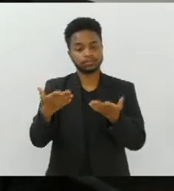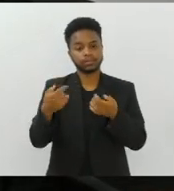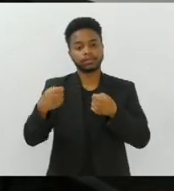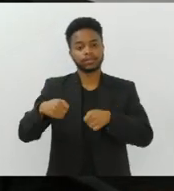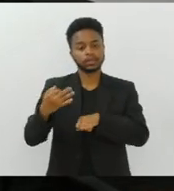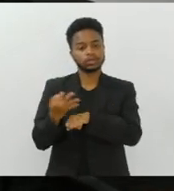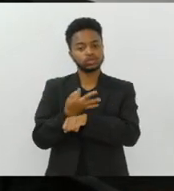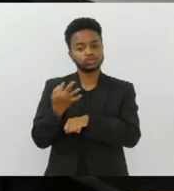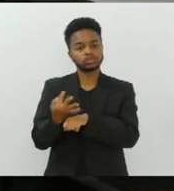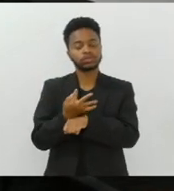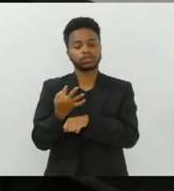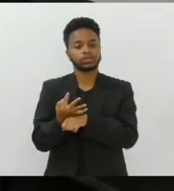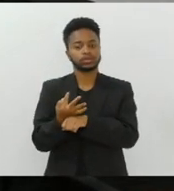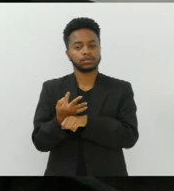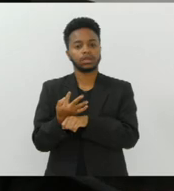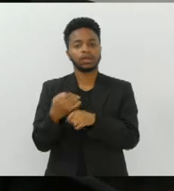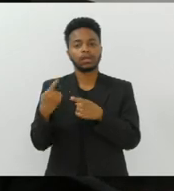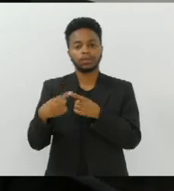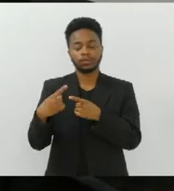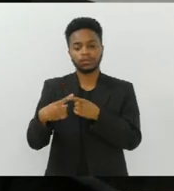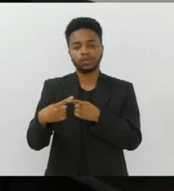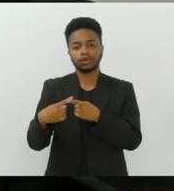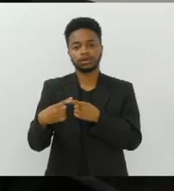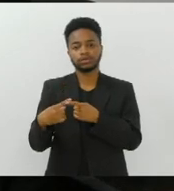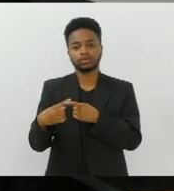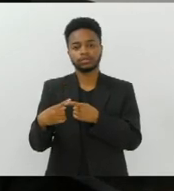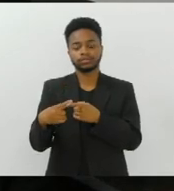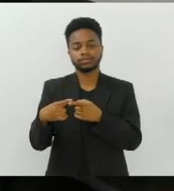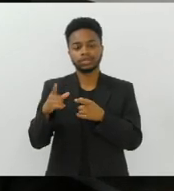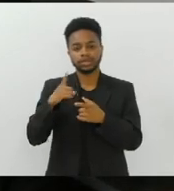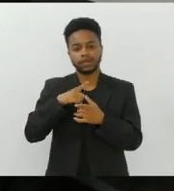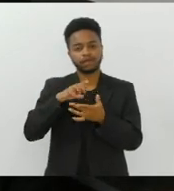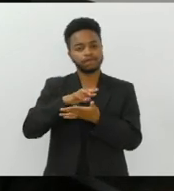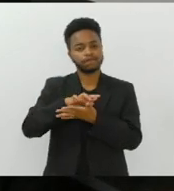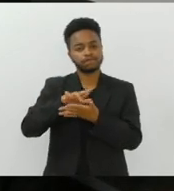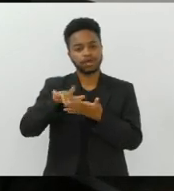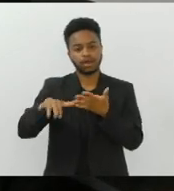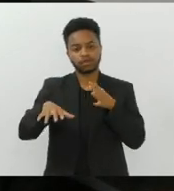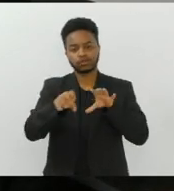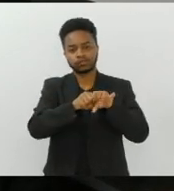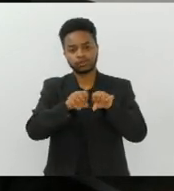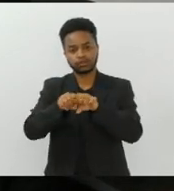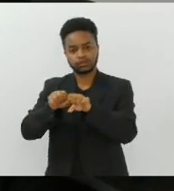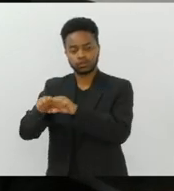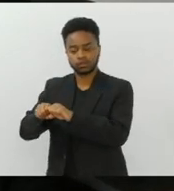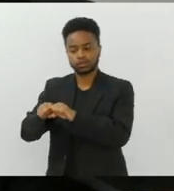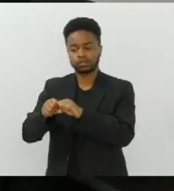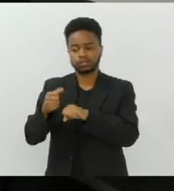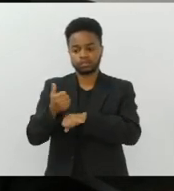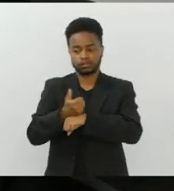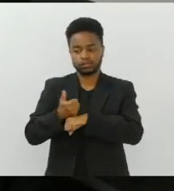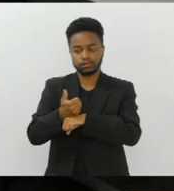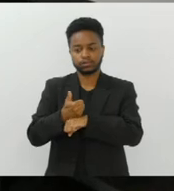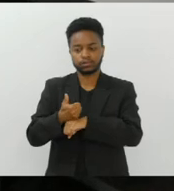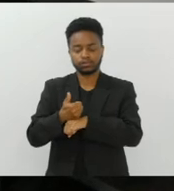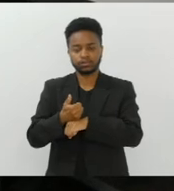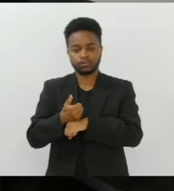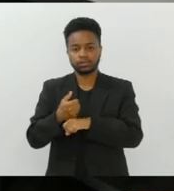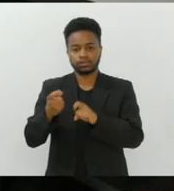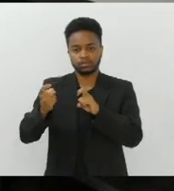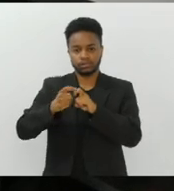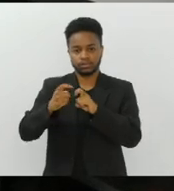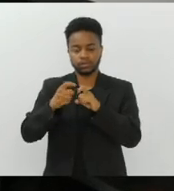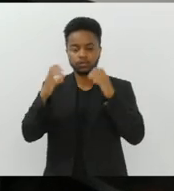suportado, porque envolve, inclusive, uma série de especializações profissionais, medicina, fonoaudiologia,